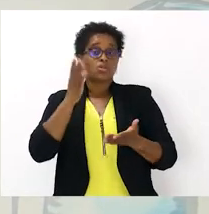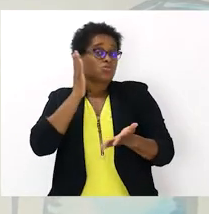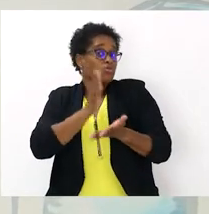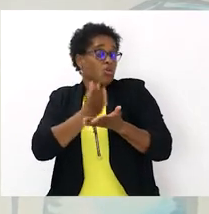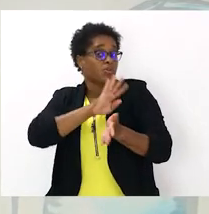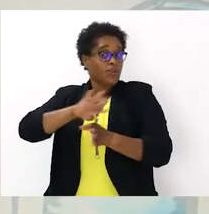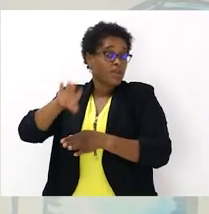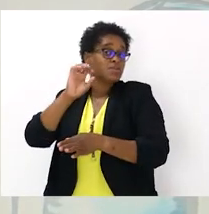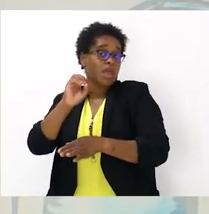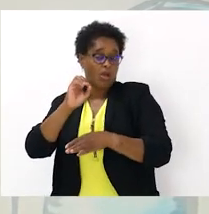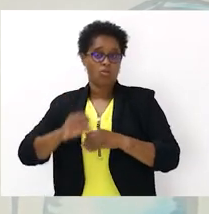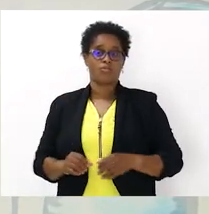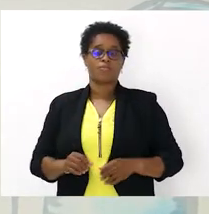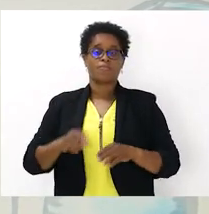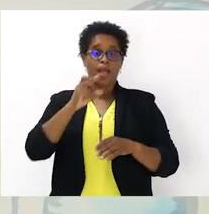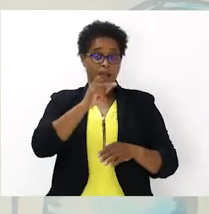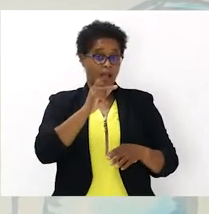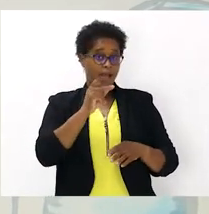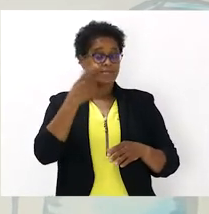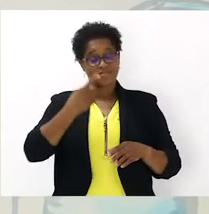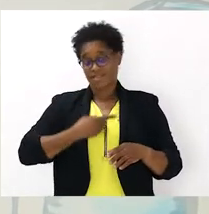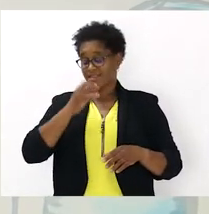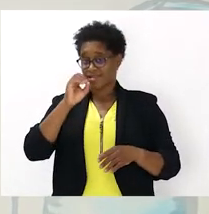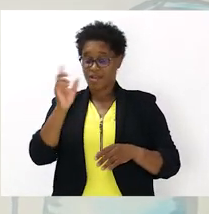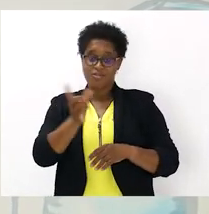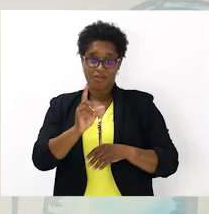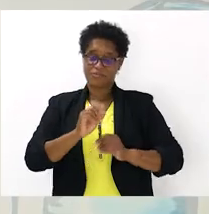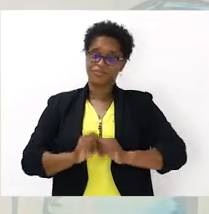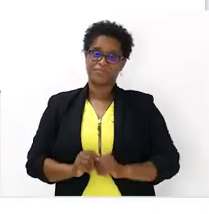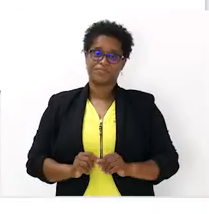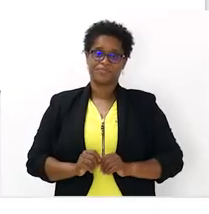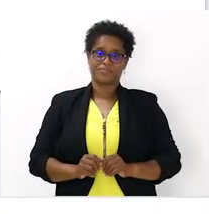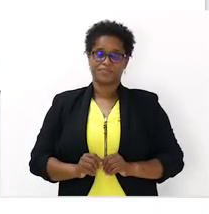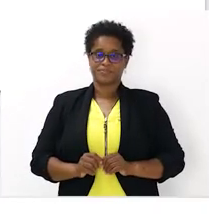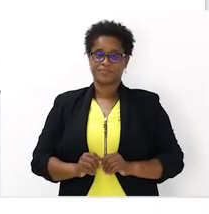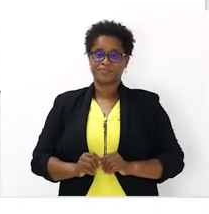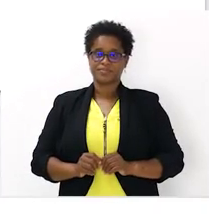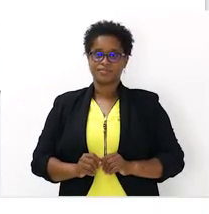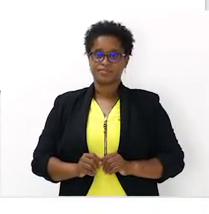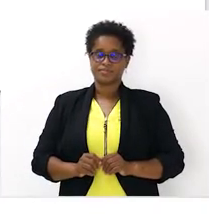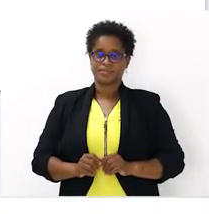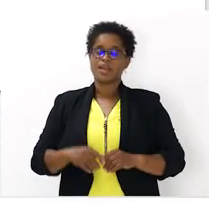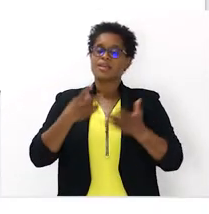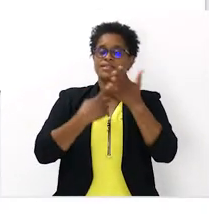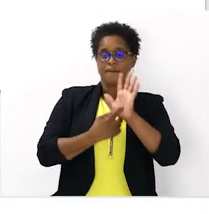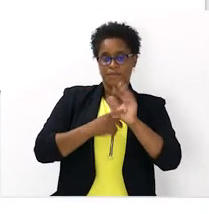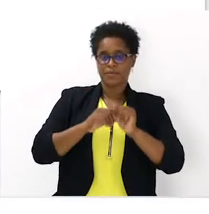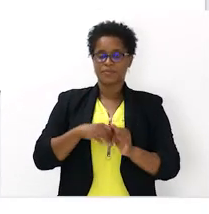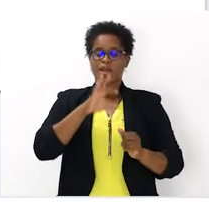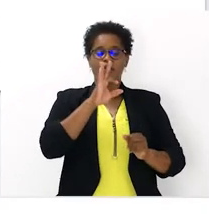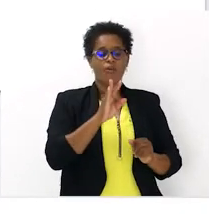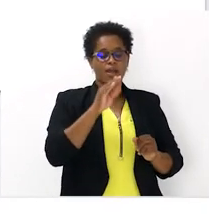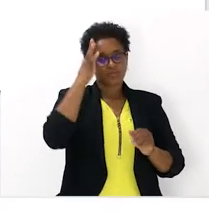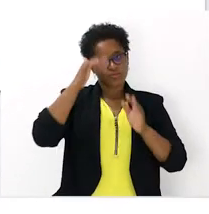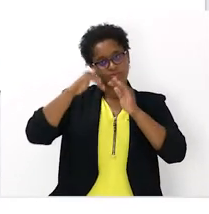excepto zero, certo? A não pode ser zero. Bem, exemplo, 4